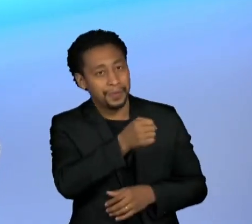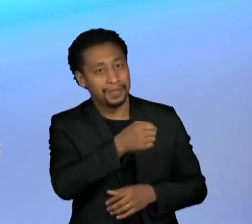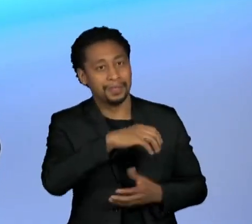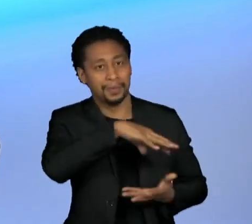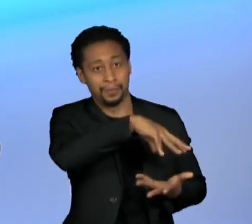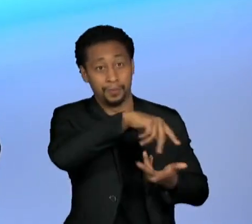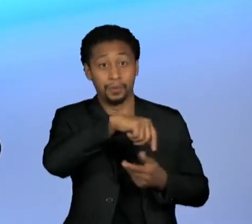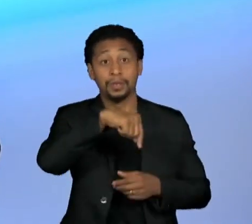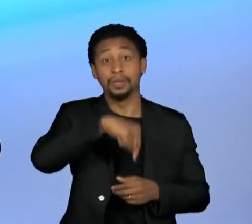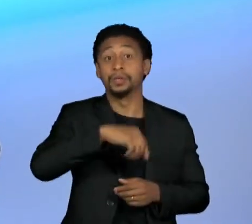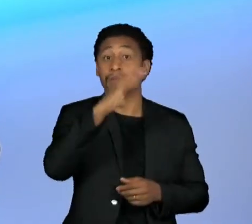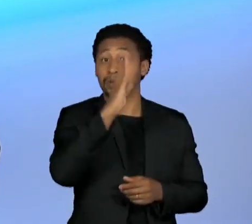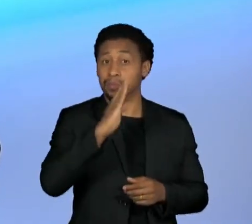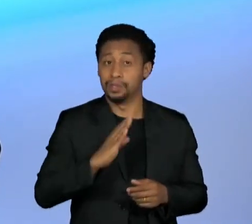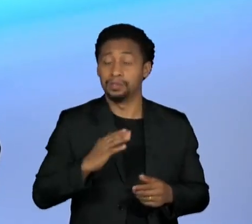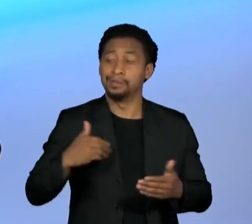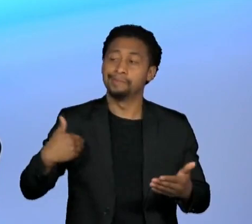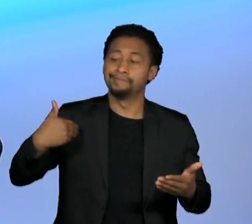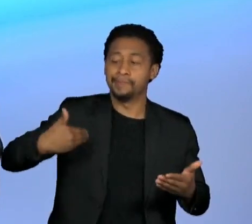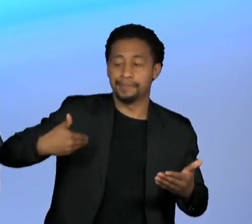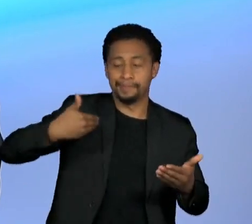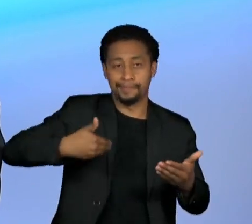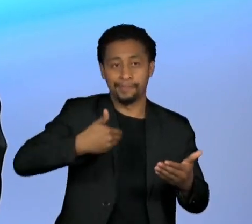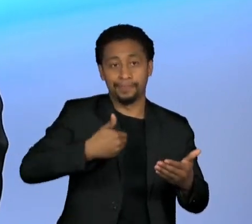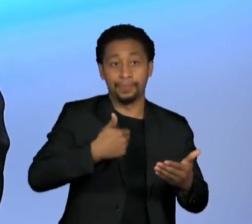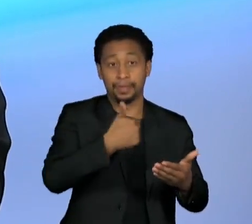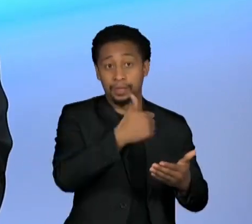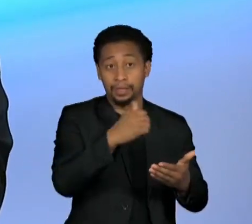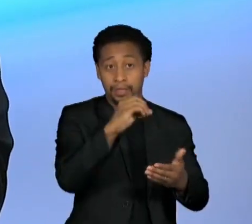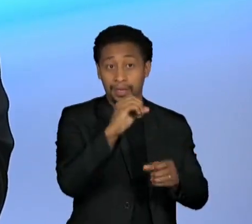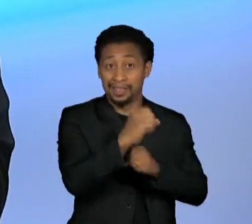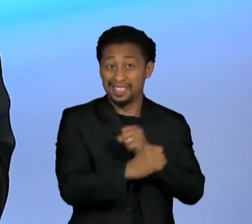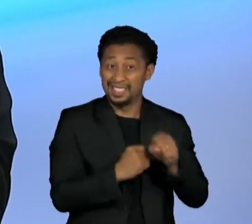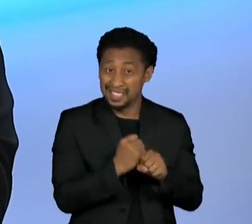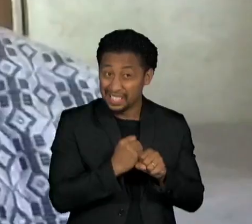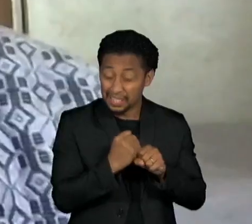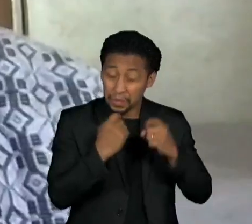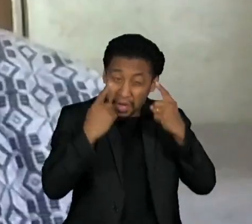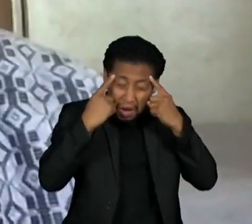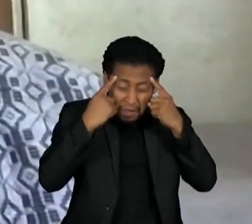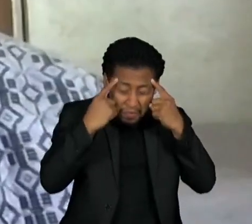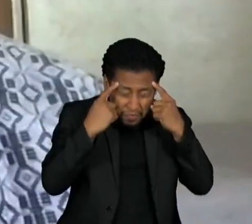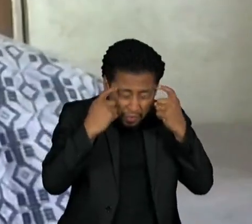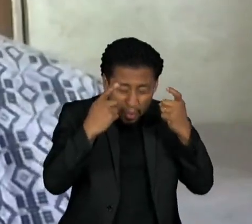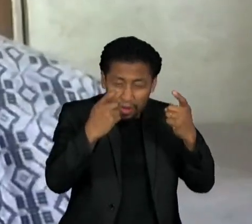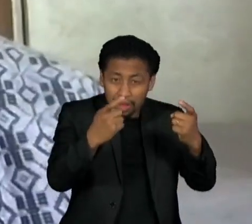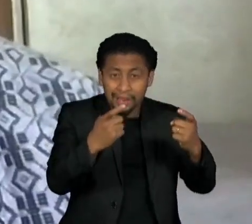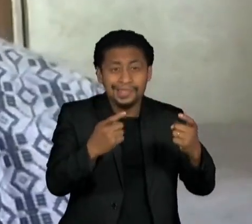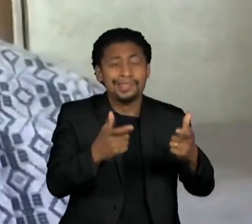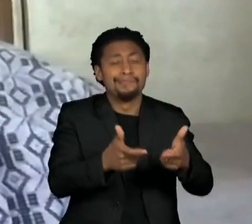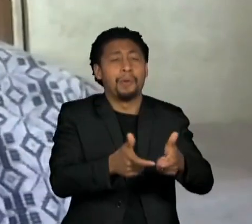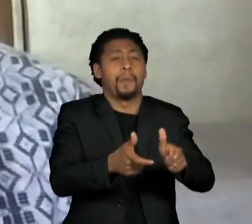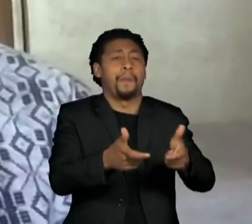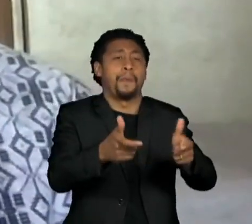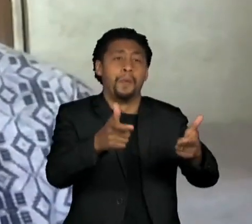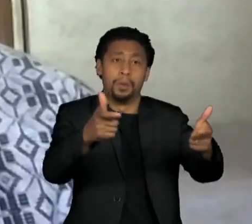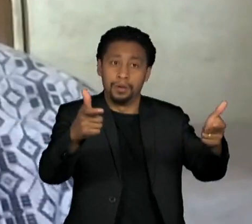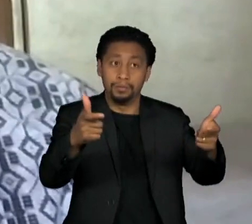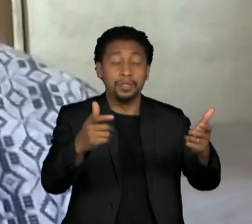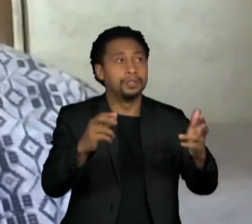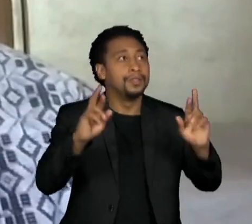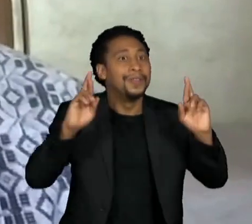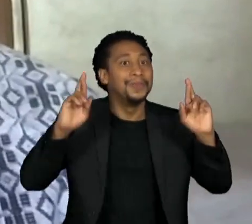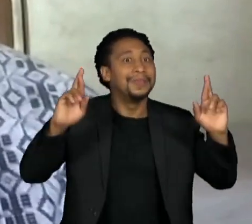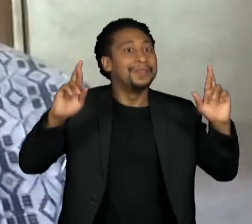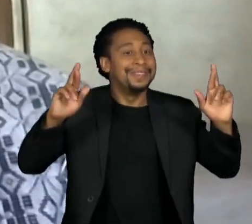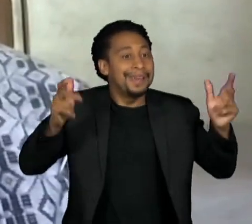uma situação aí 10 anos já de uma escalada de violência que só aumenta. A gente achava que quando ia arrefecer, que quando ia diminuir,